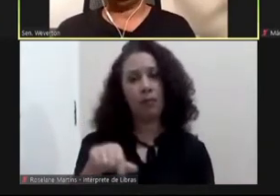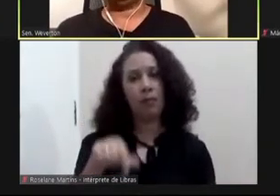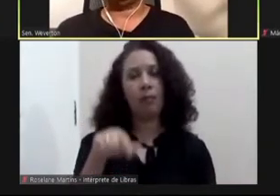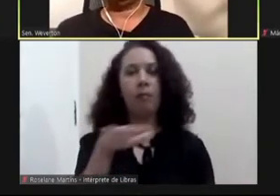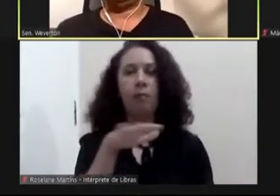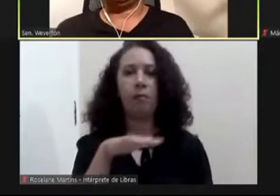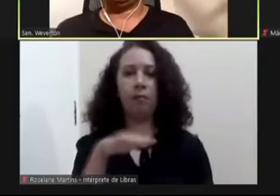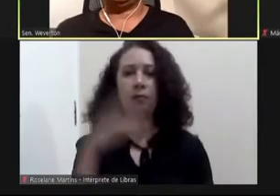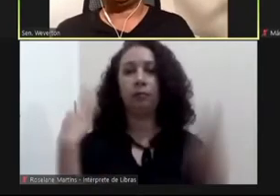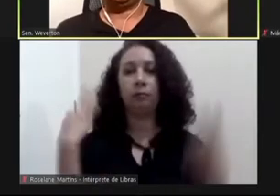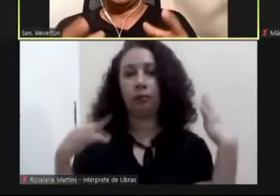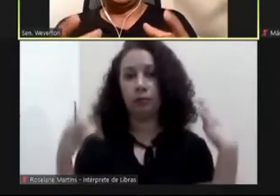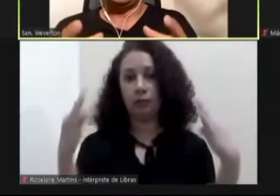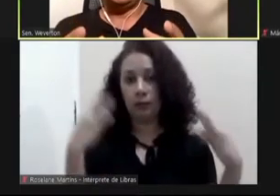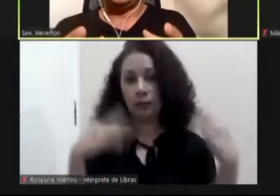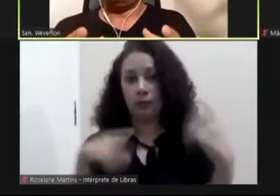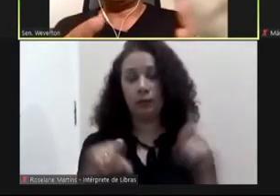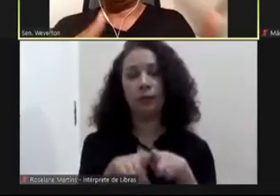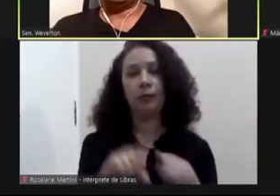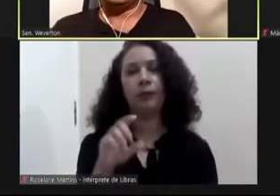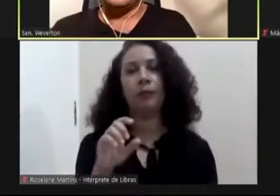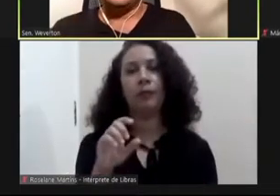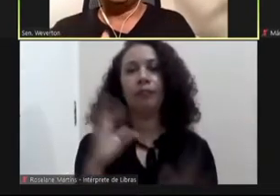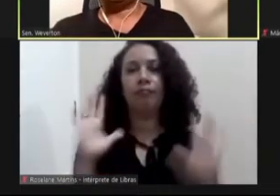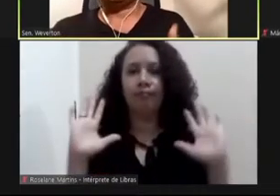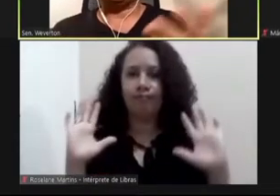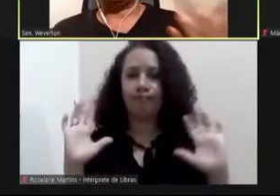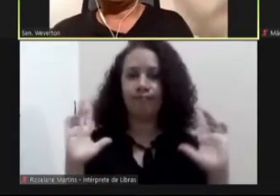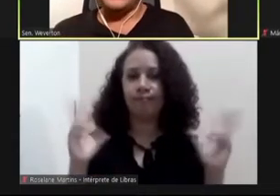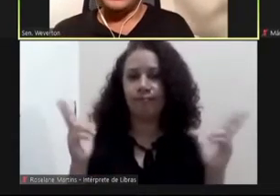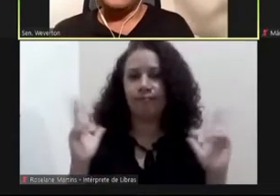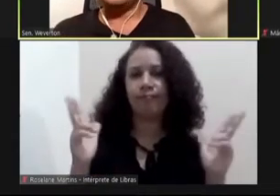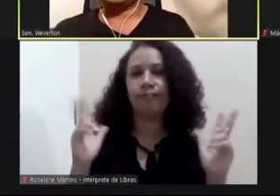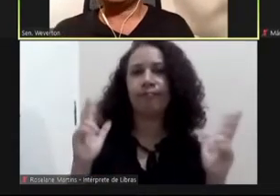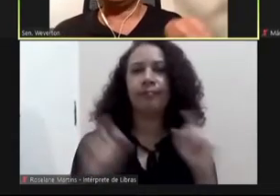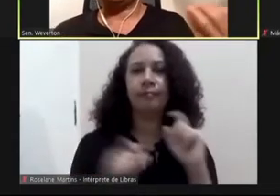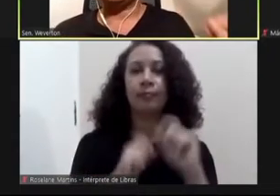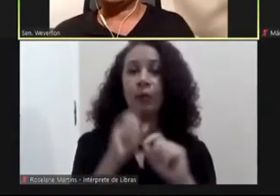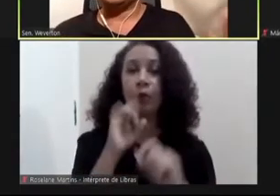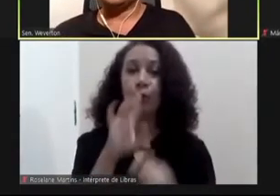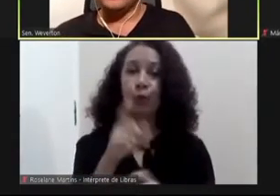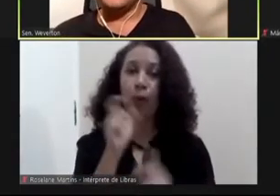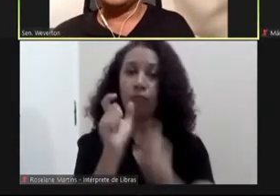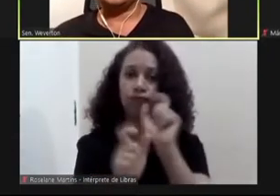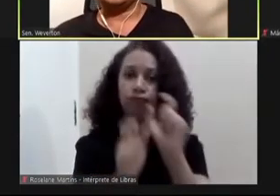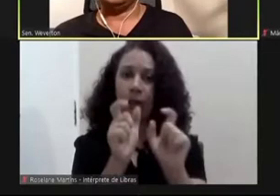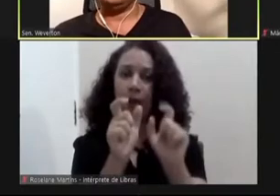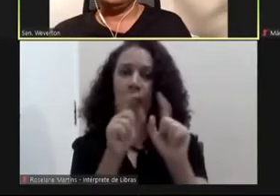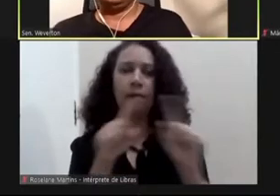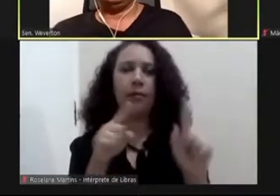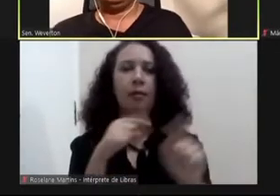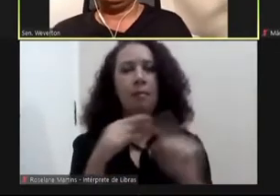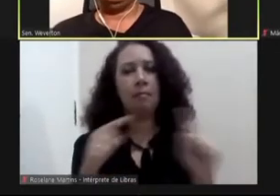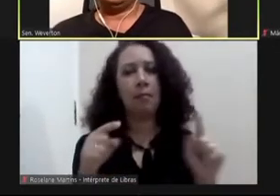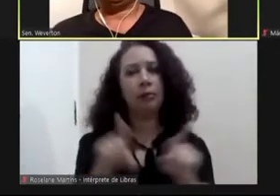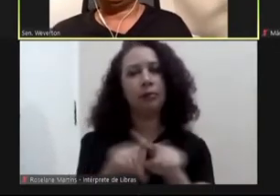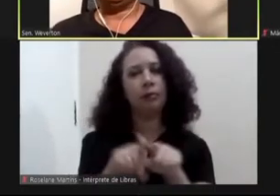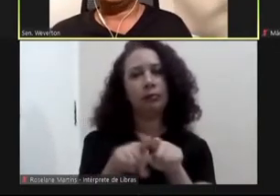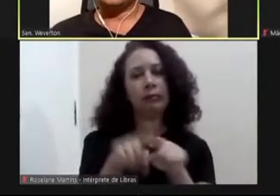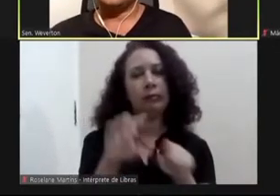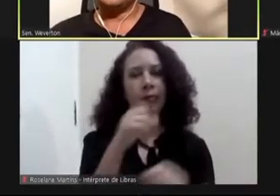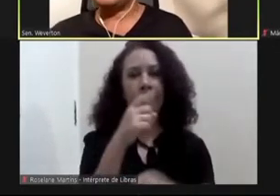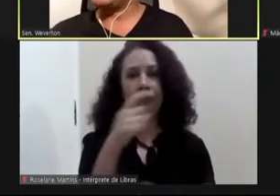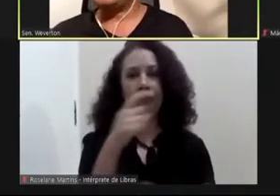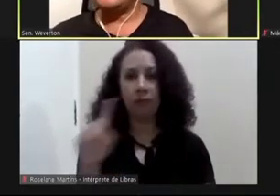turismo. Então, a gente precisa valorizar, não só com palavras, mas também com ações concretas. Então, eu